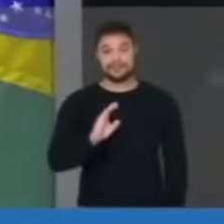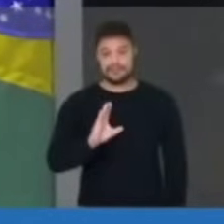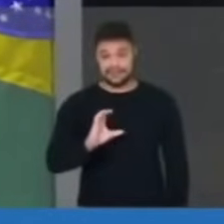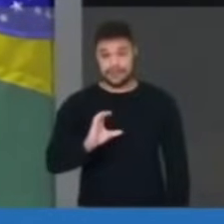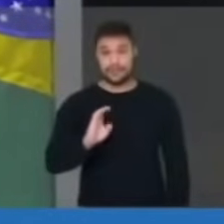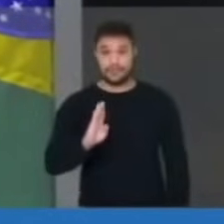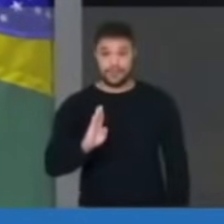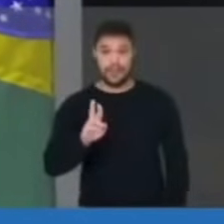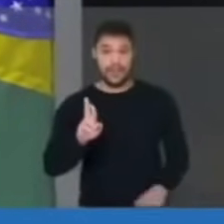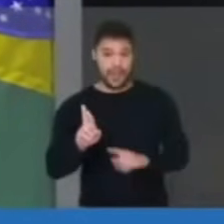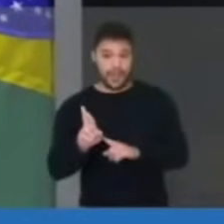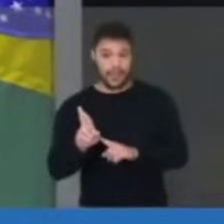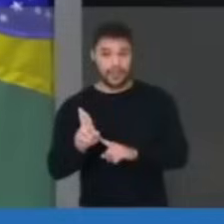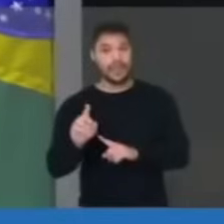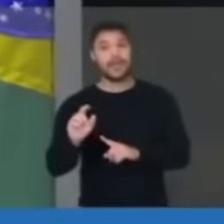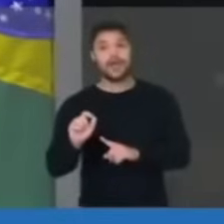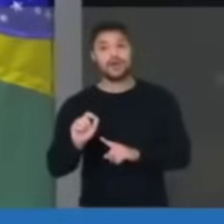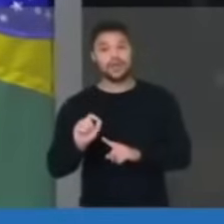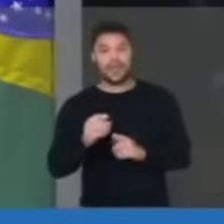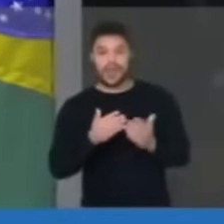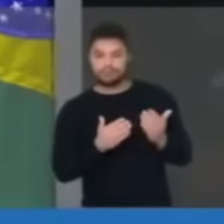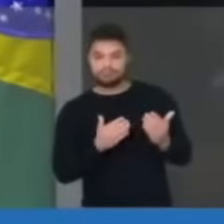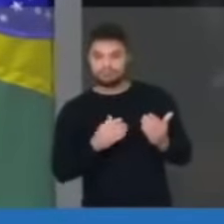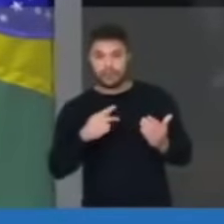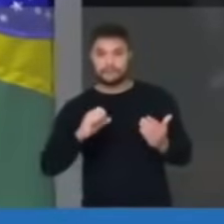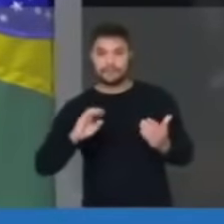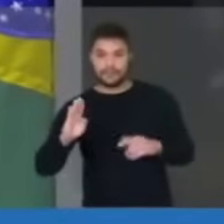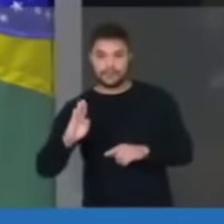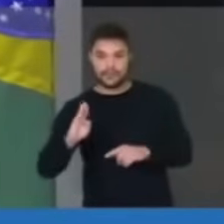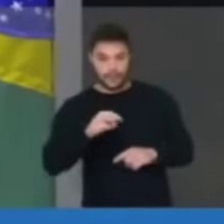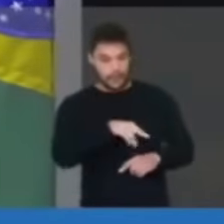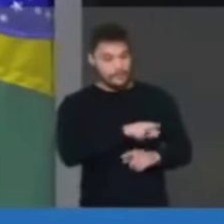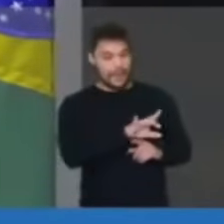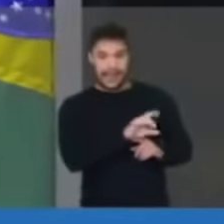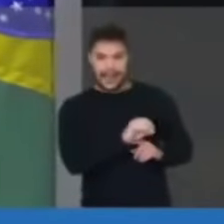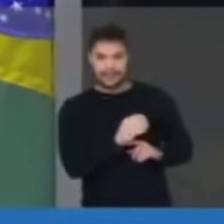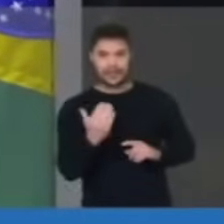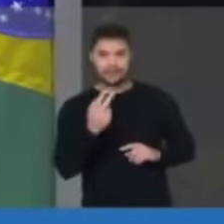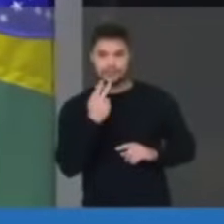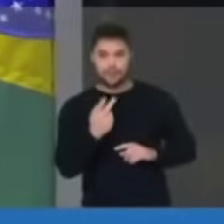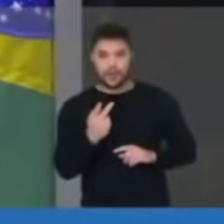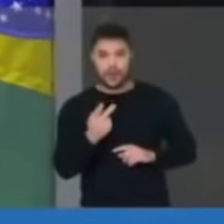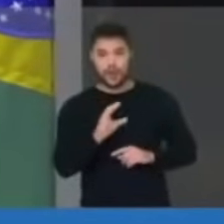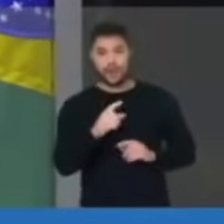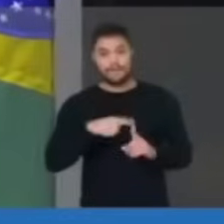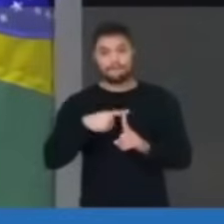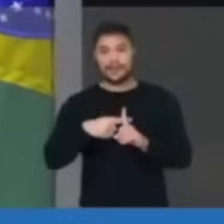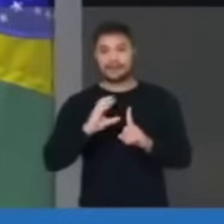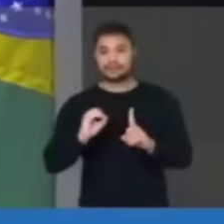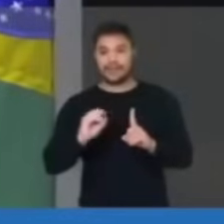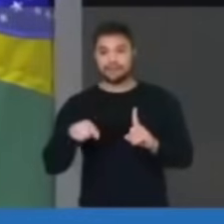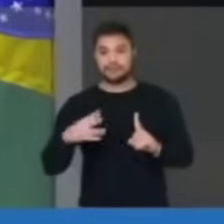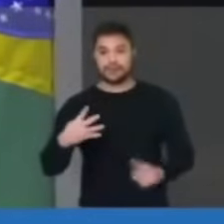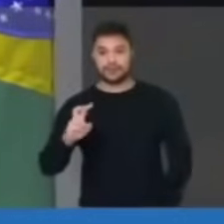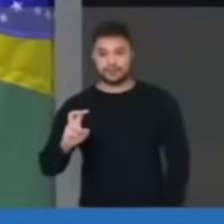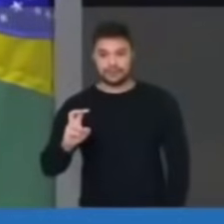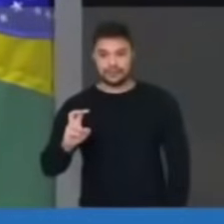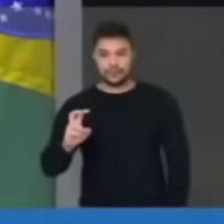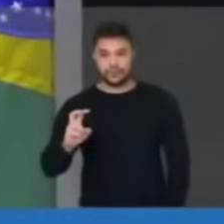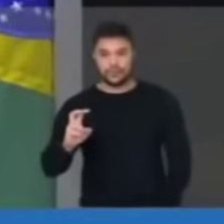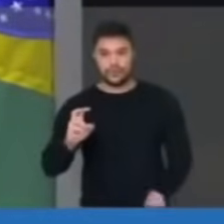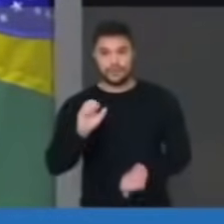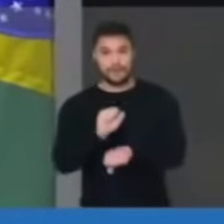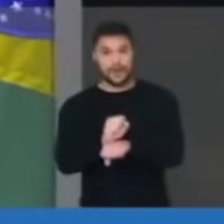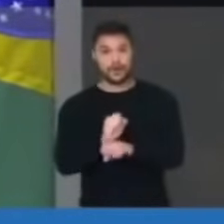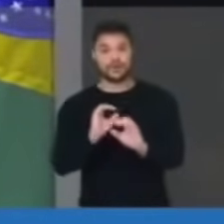que ele é uma prévia do PIB, o mercado projetava que vinha mais 0,45. Veio estagnado,